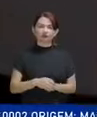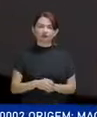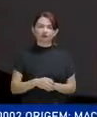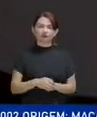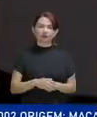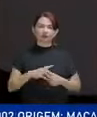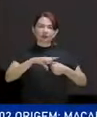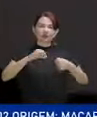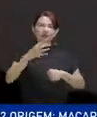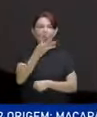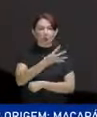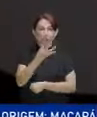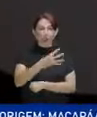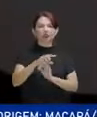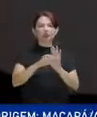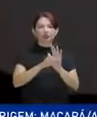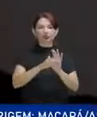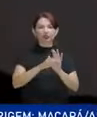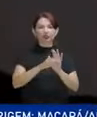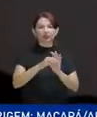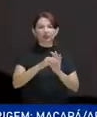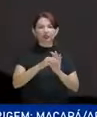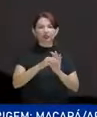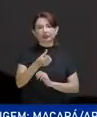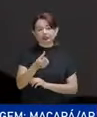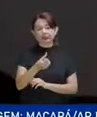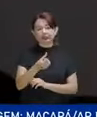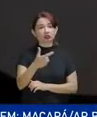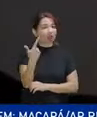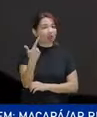parágrafo 6º, mantém também o prazo